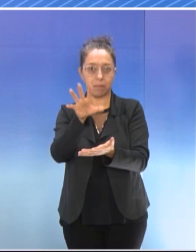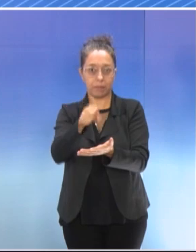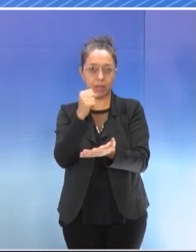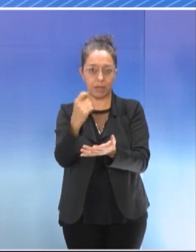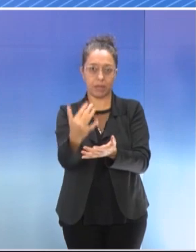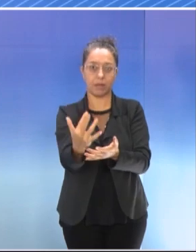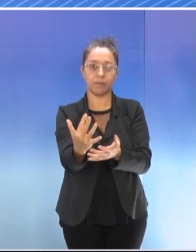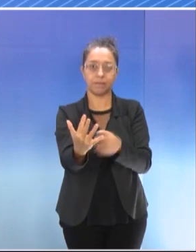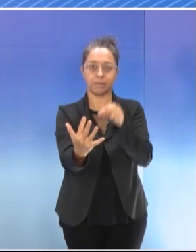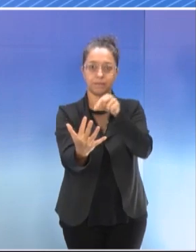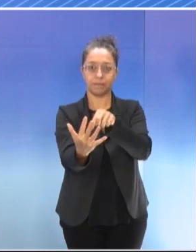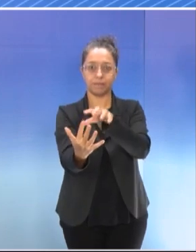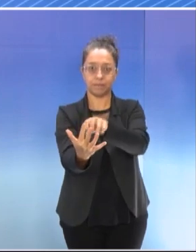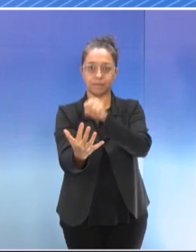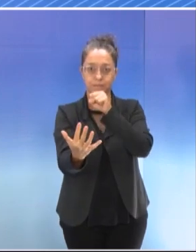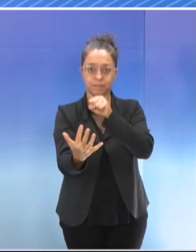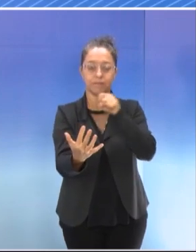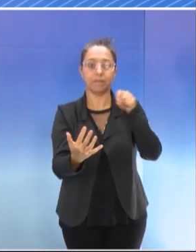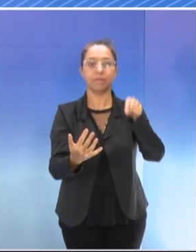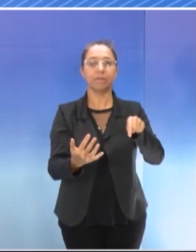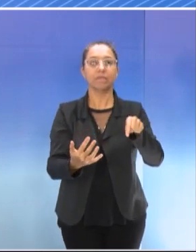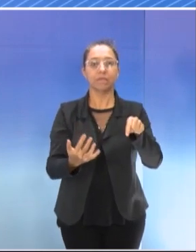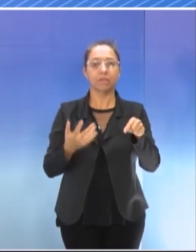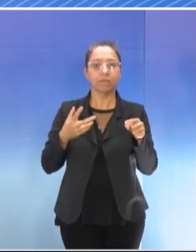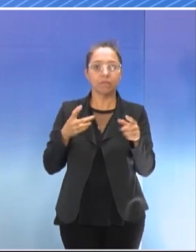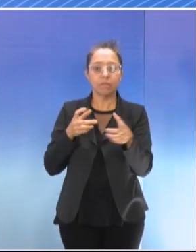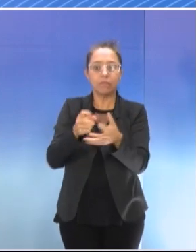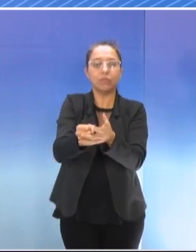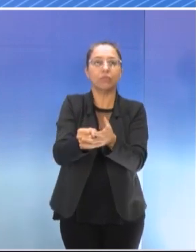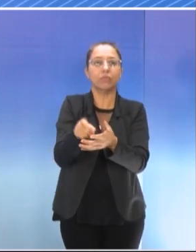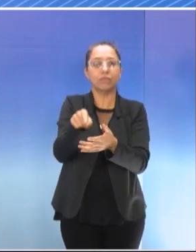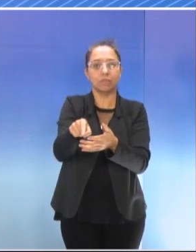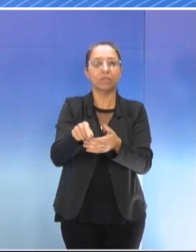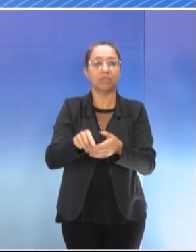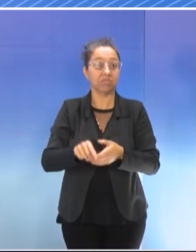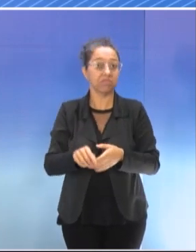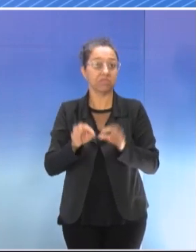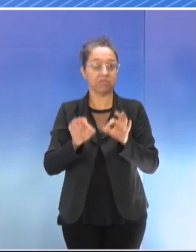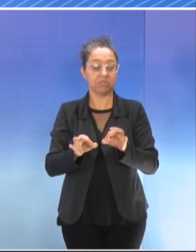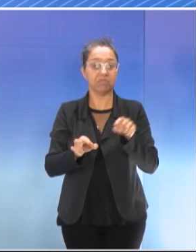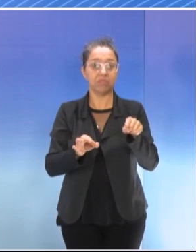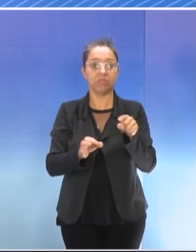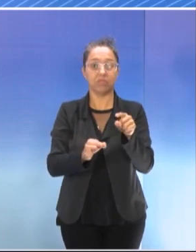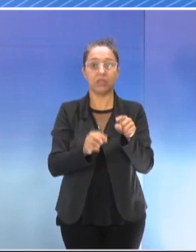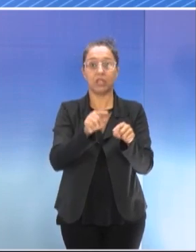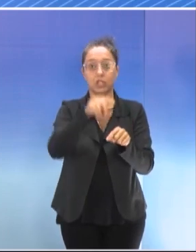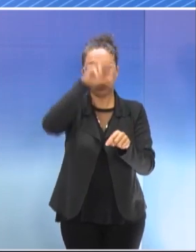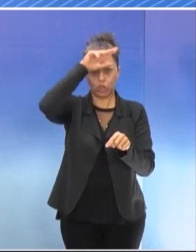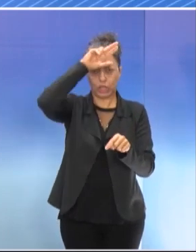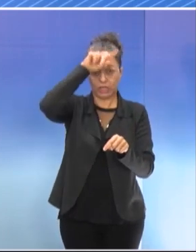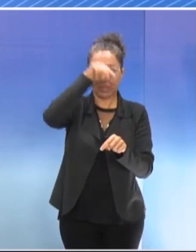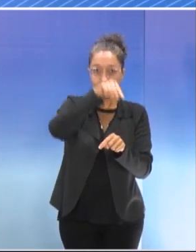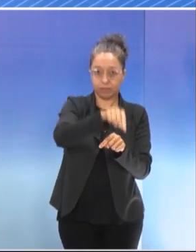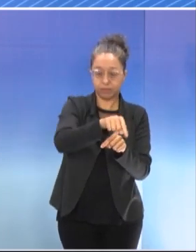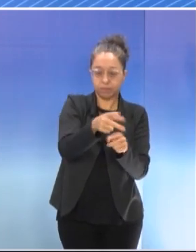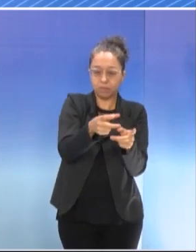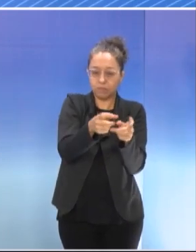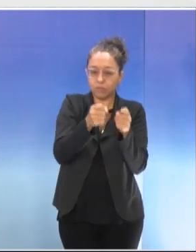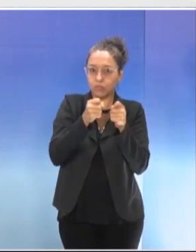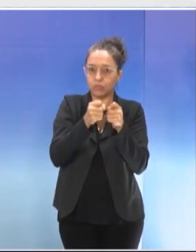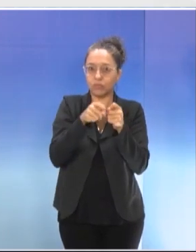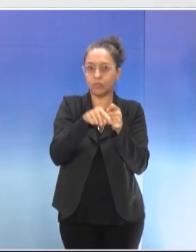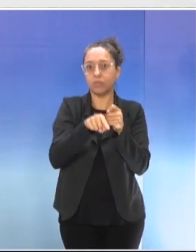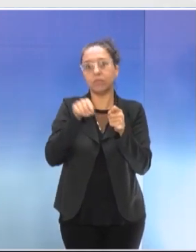à praga e inseriram na planta. O que aconteceu? Resolveu o